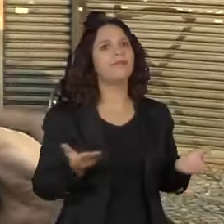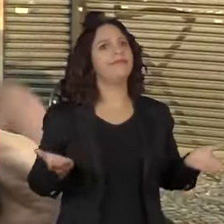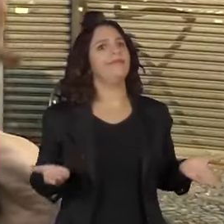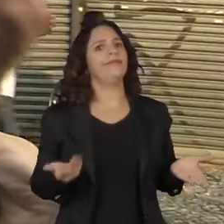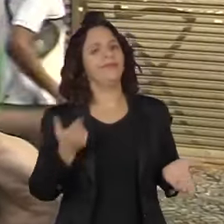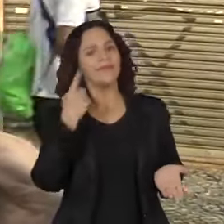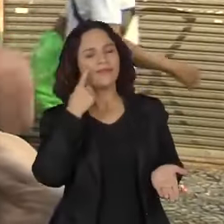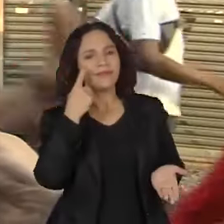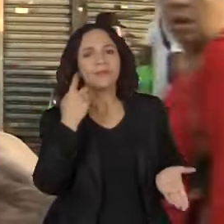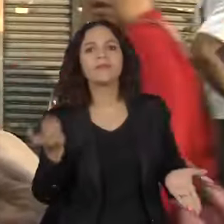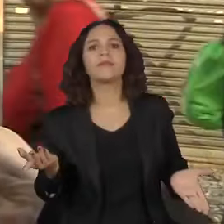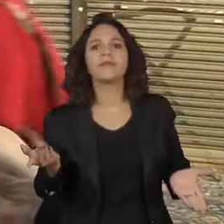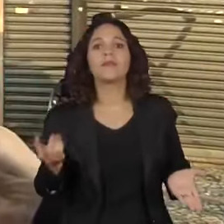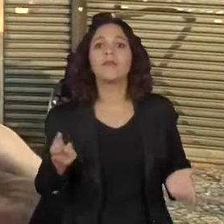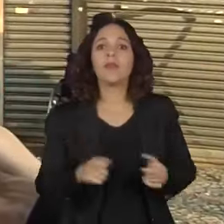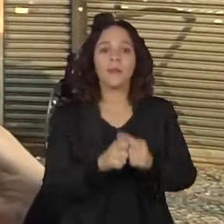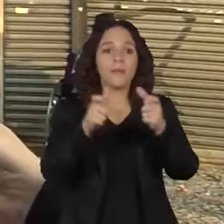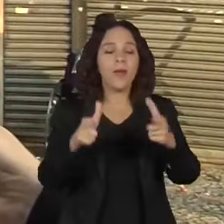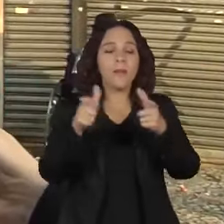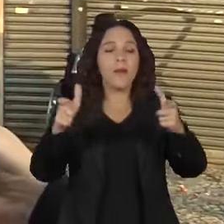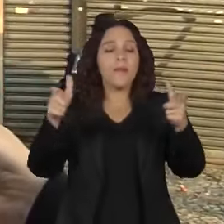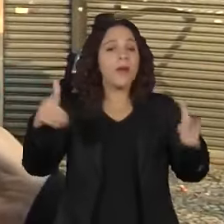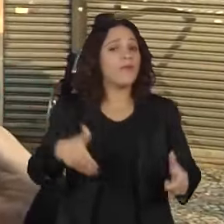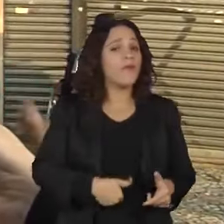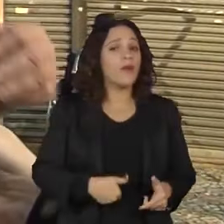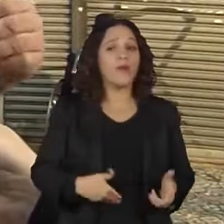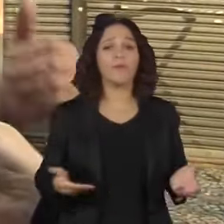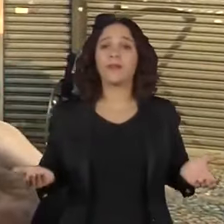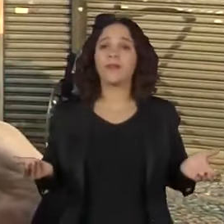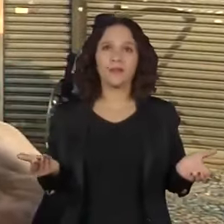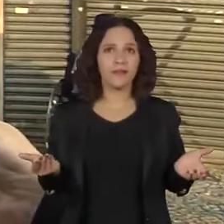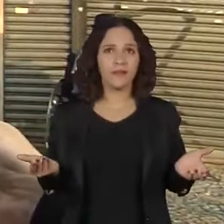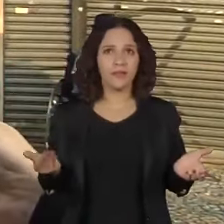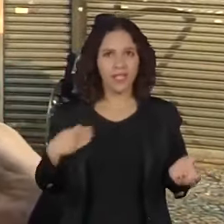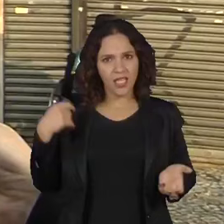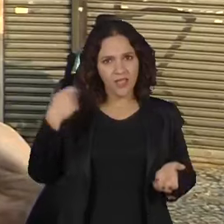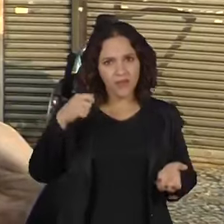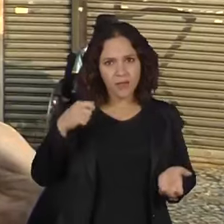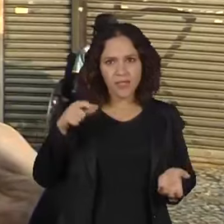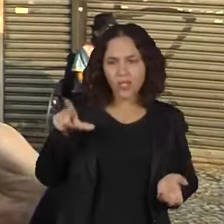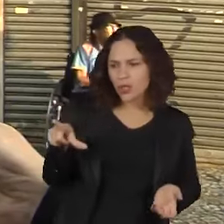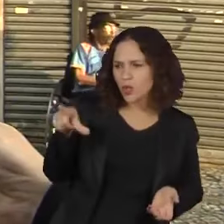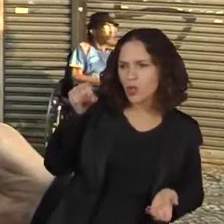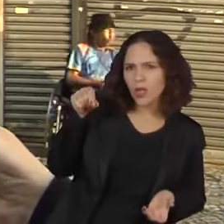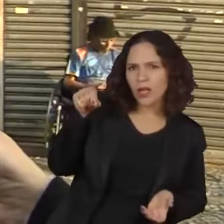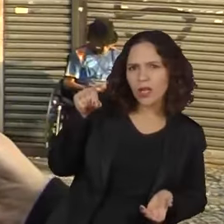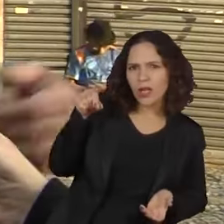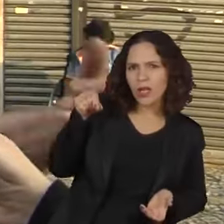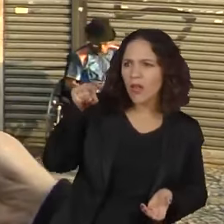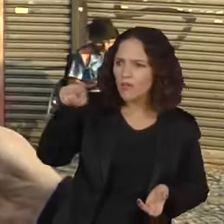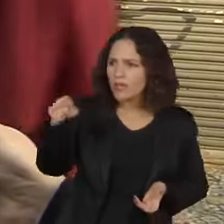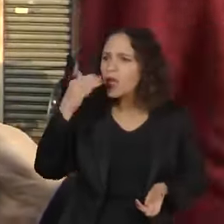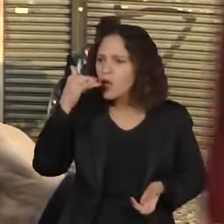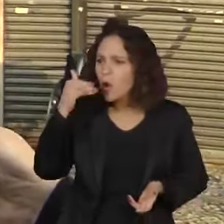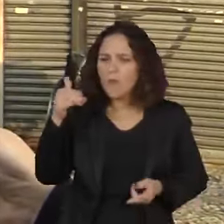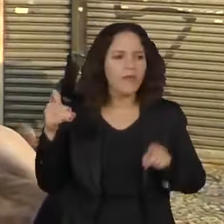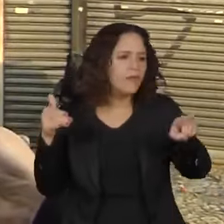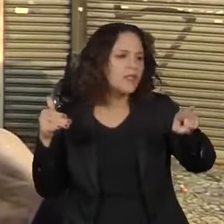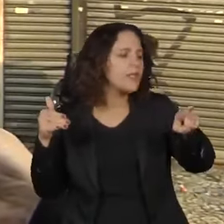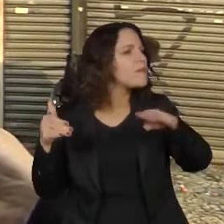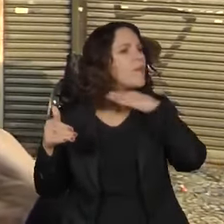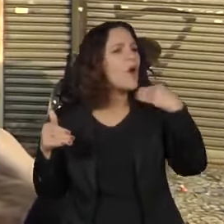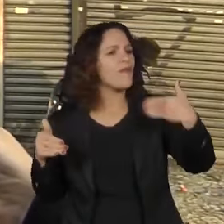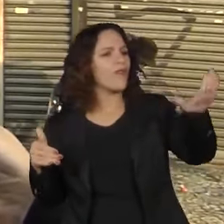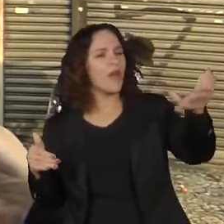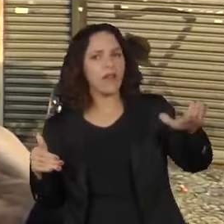quanto mais vai aumentar a fome eu vou ter que escolher Quem deve comer e quem deve morrer é isso que